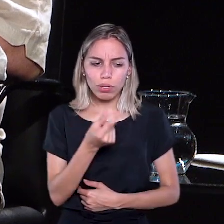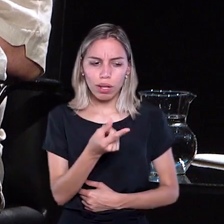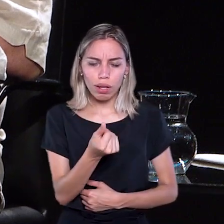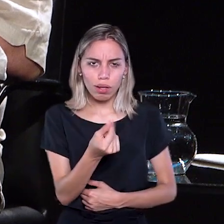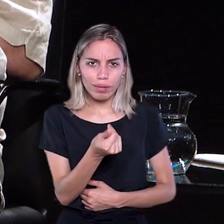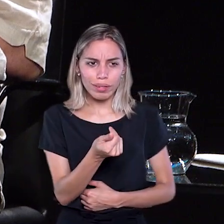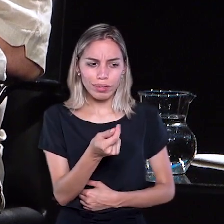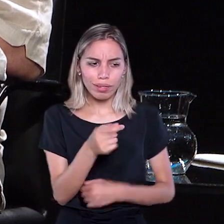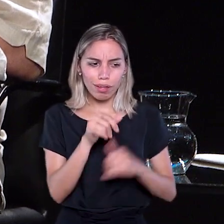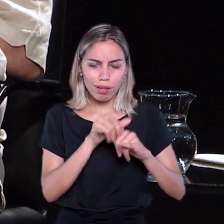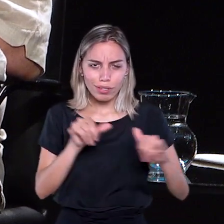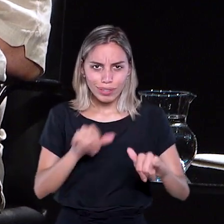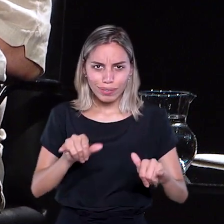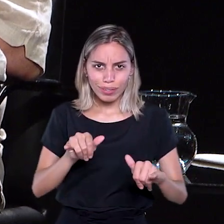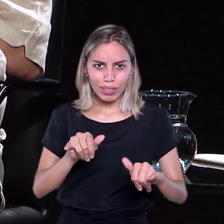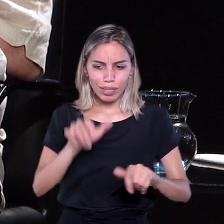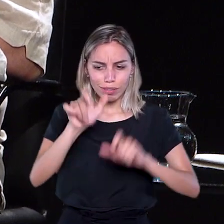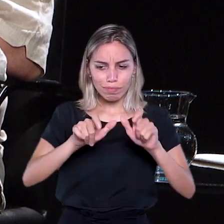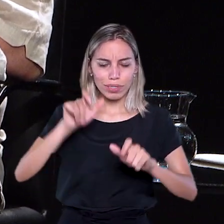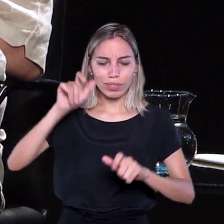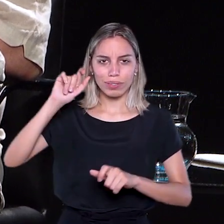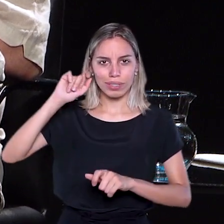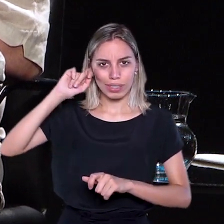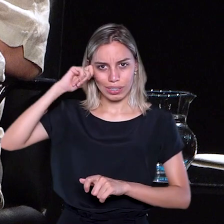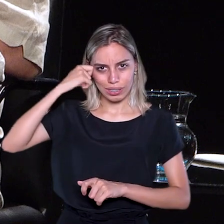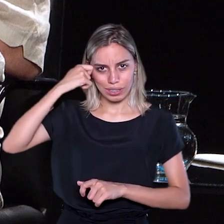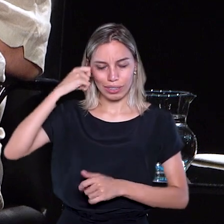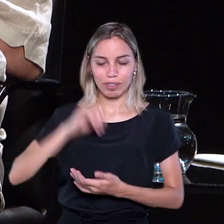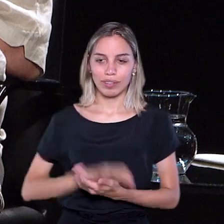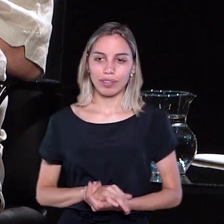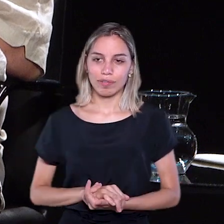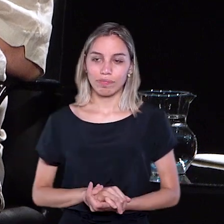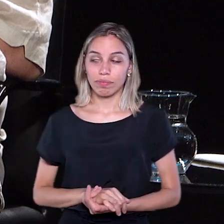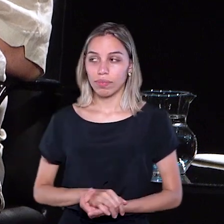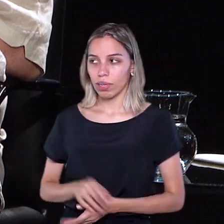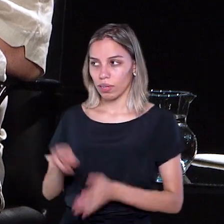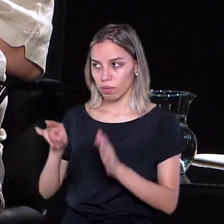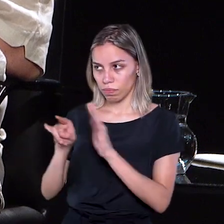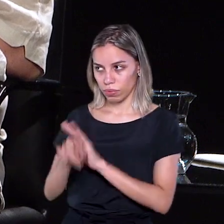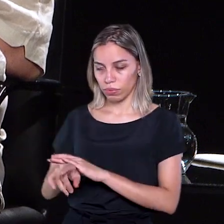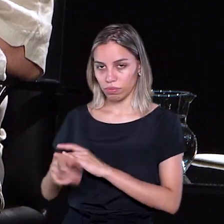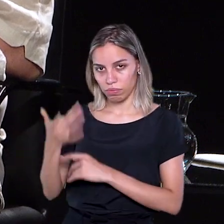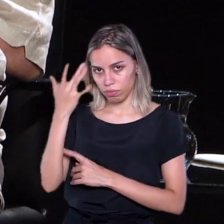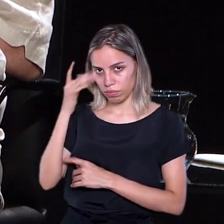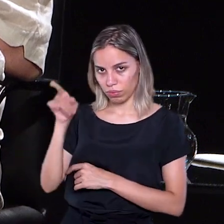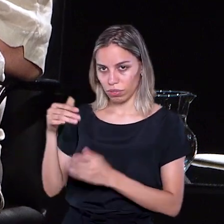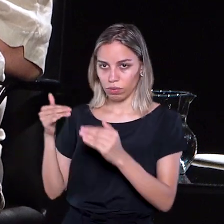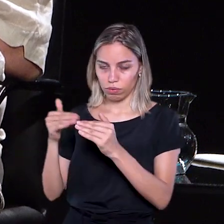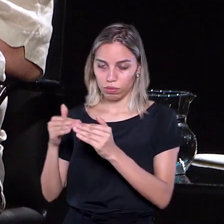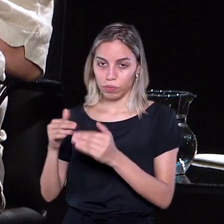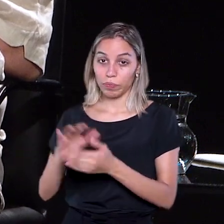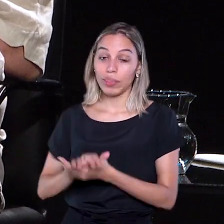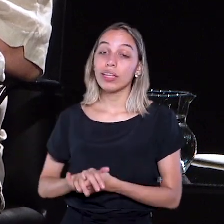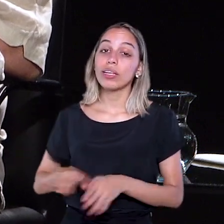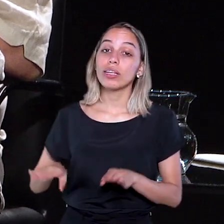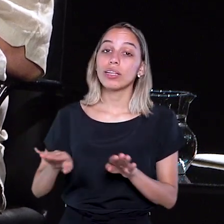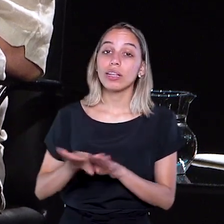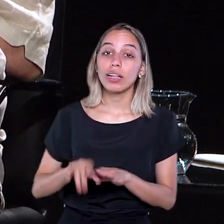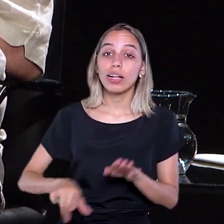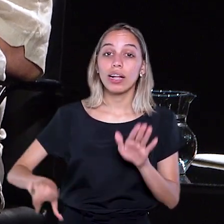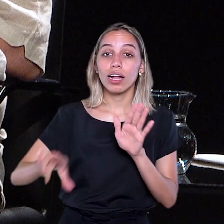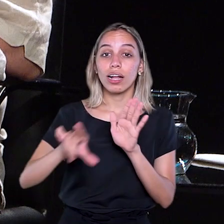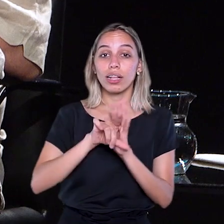os autores negros. Esse é um ponto, que também é uma pergunta se você concorda. A outra é a questão da legislação sobre